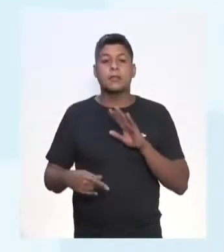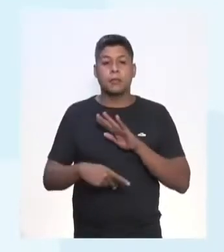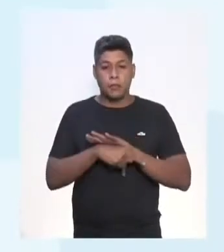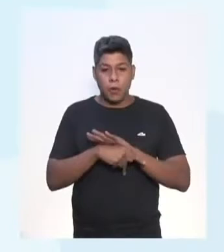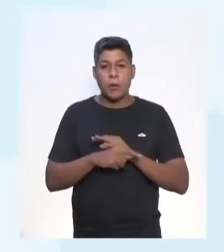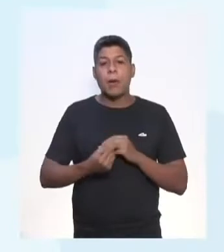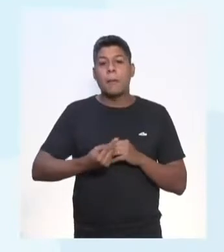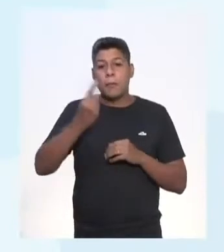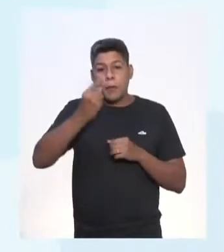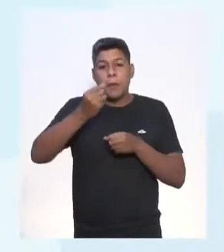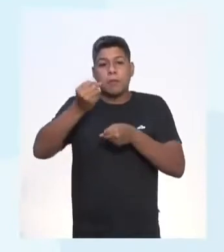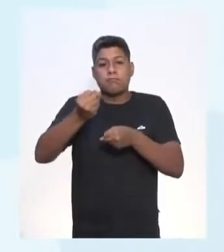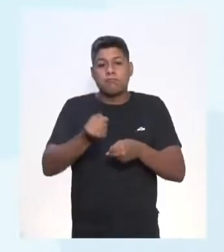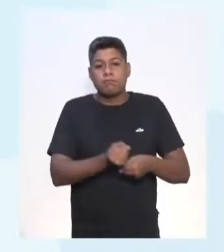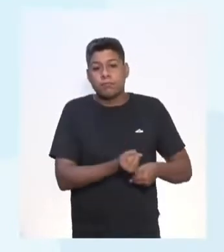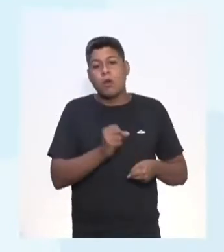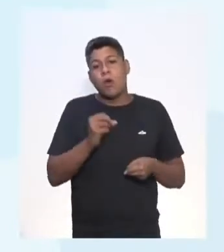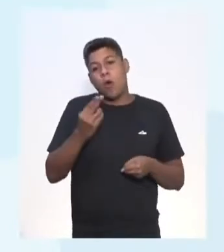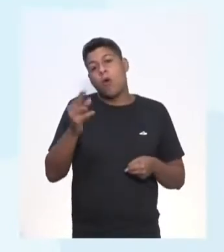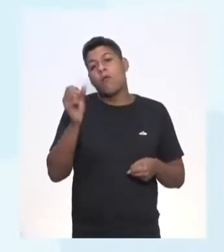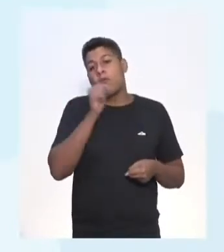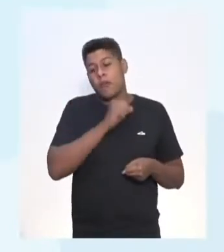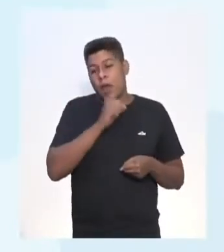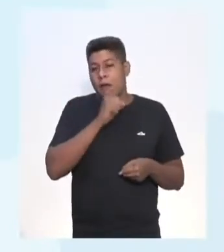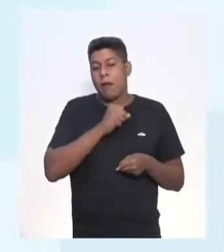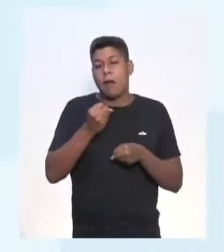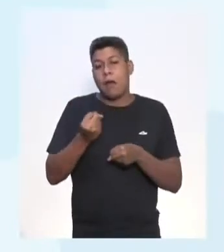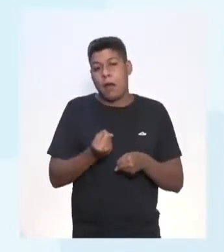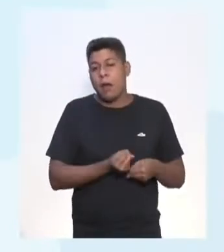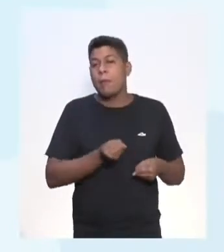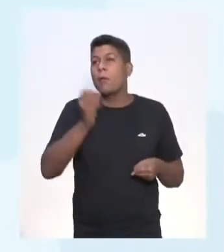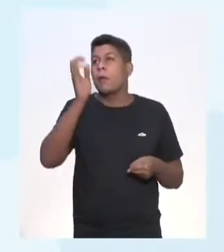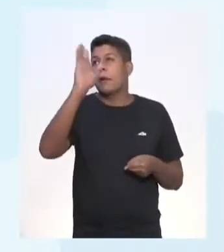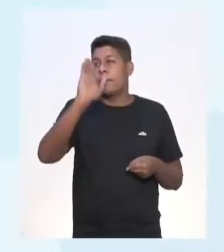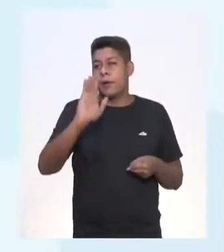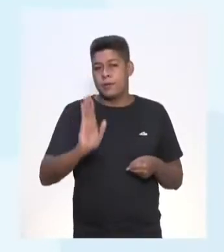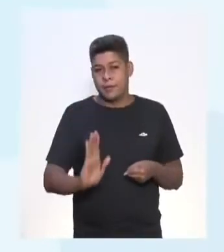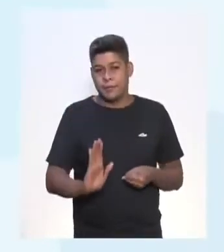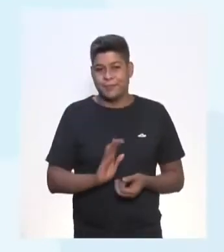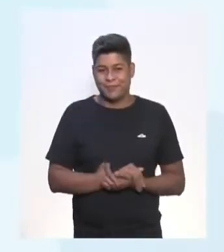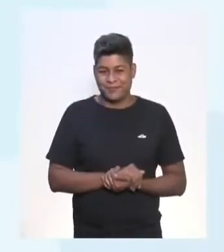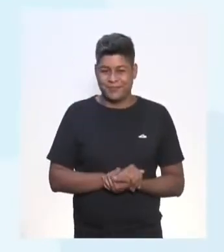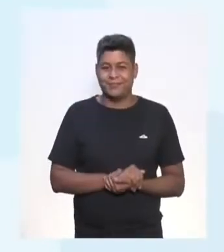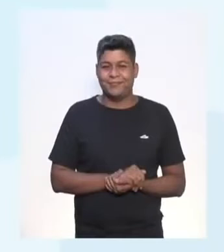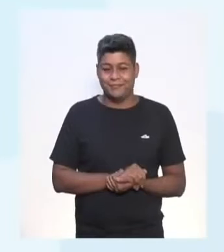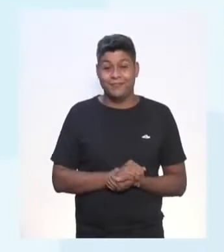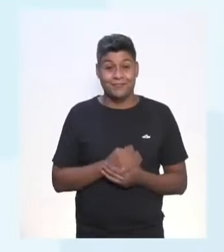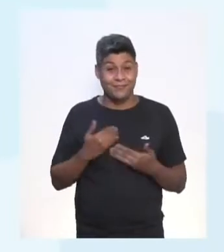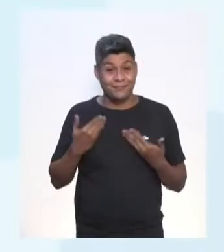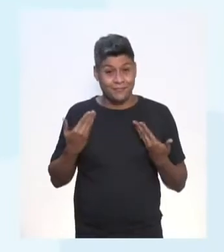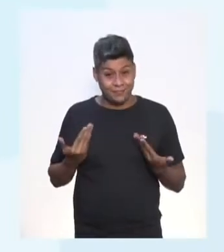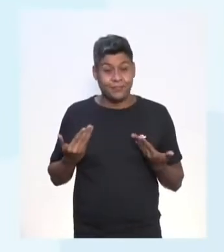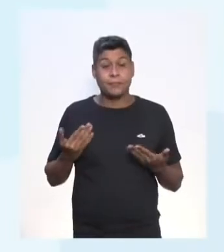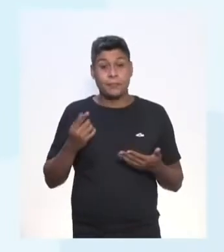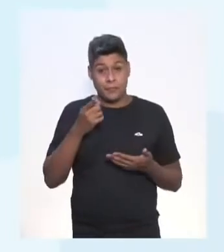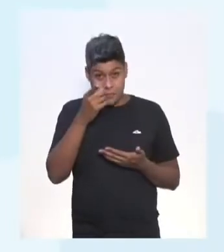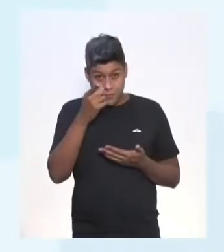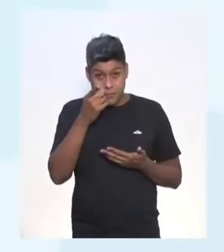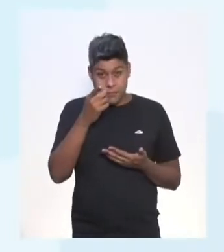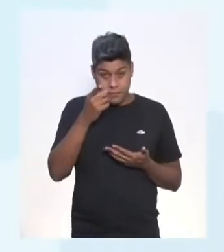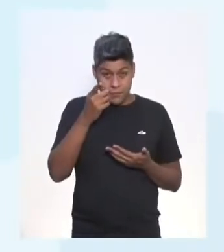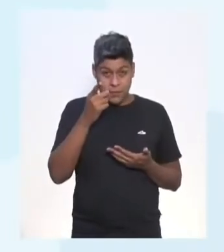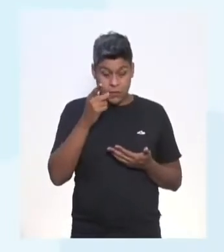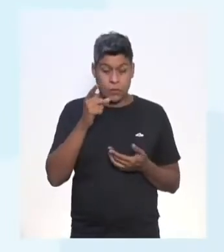Primeira República ou Velha República Brasileira. E aí, galerinha, já para